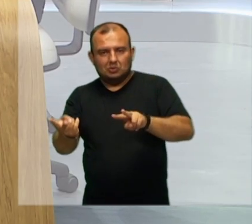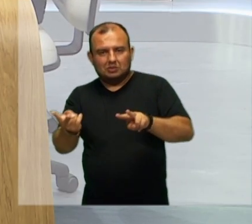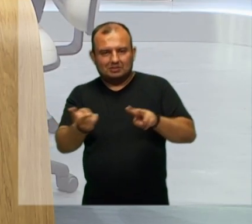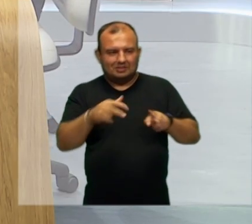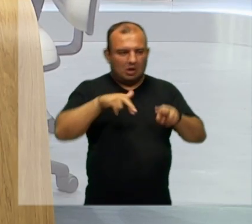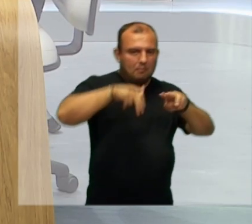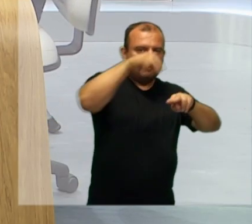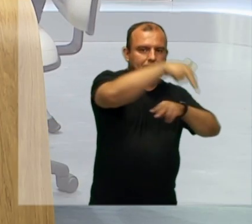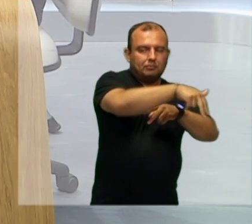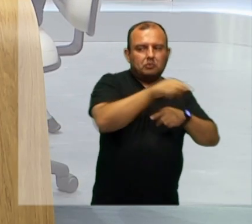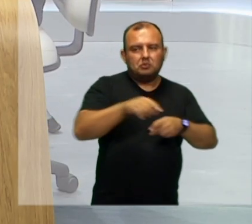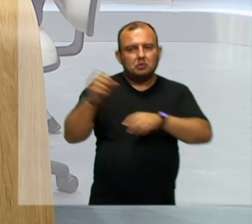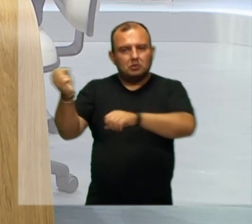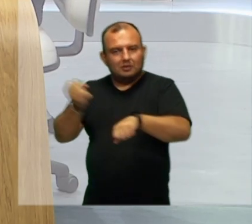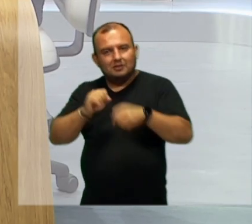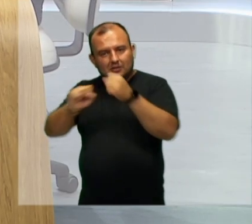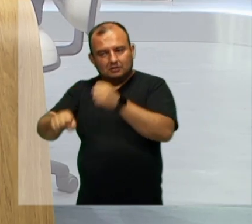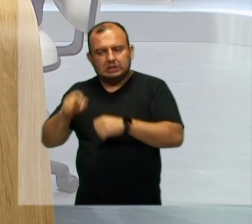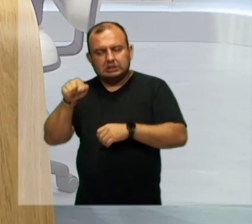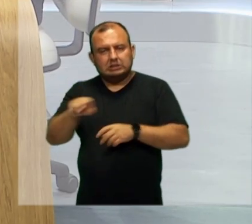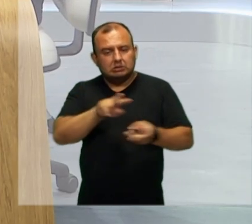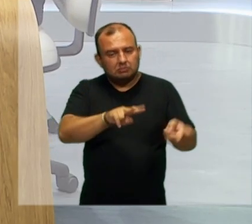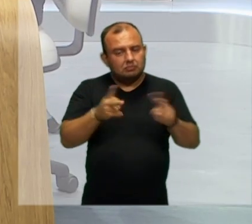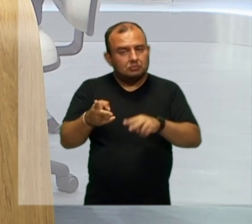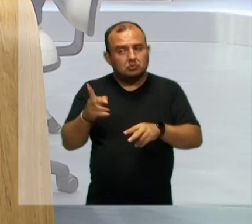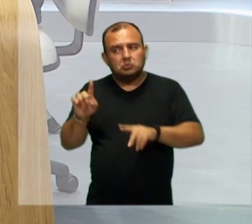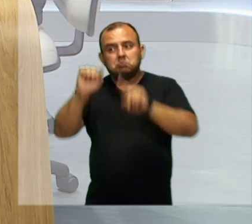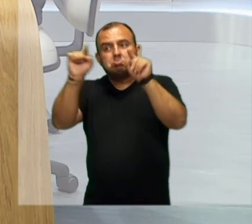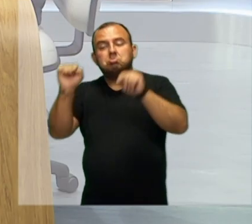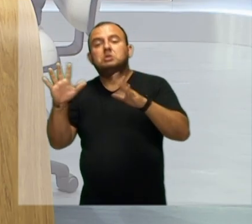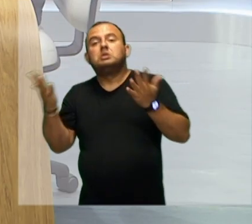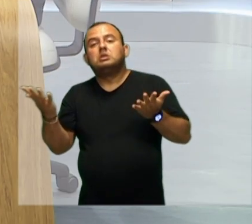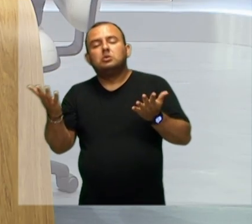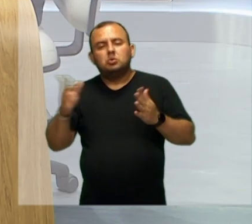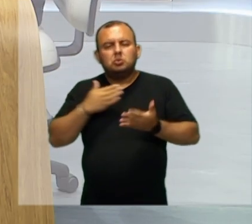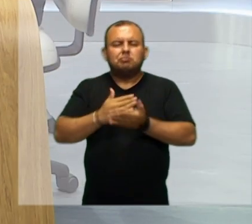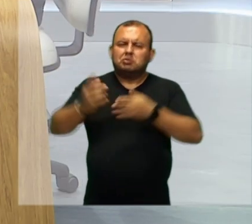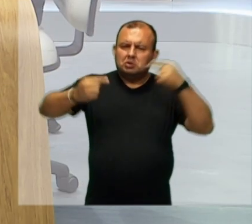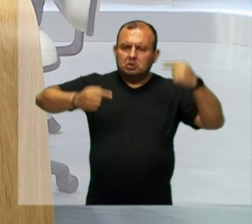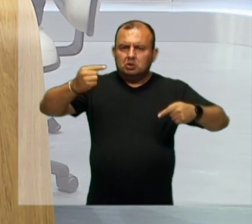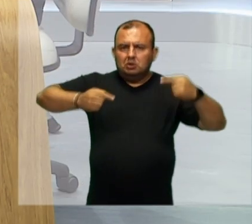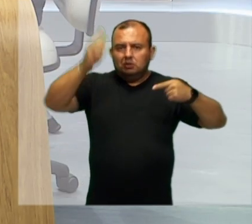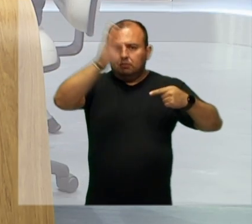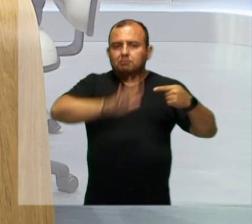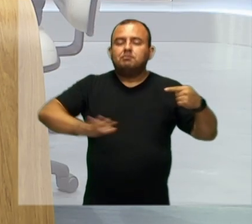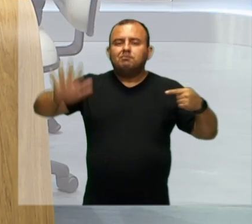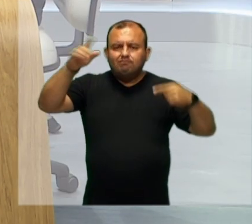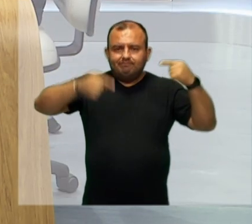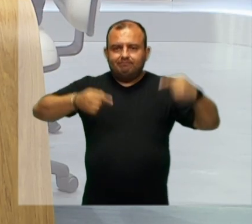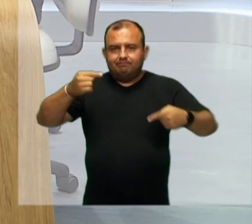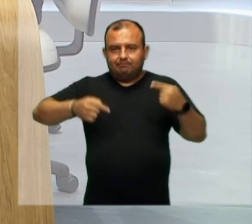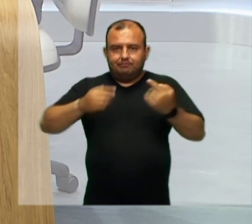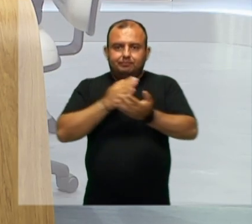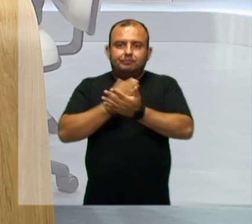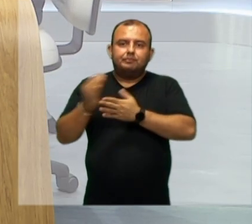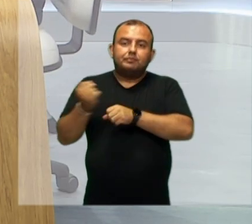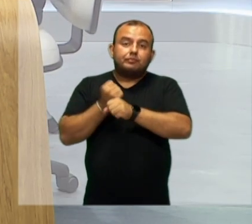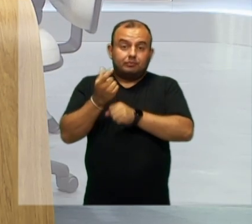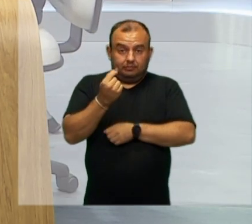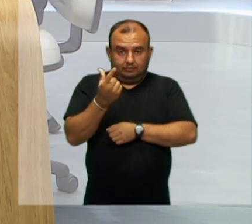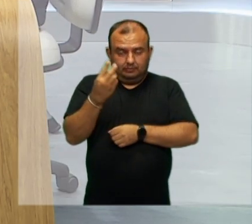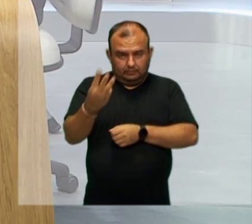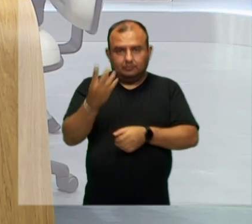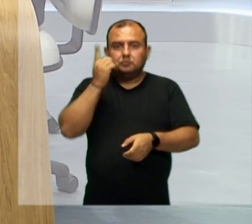com muitas incógnitas. Mas eu passei mesmo a competir a nível nacional a partir de